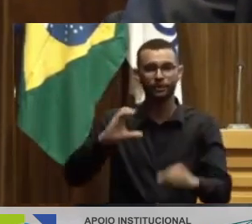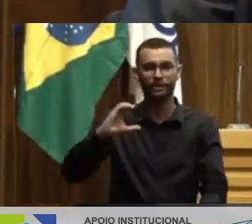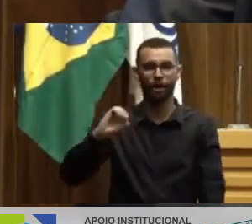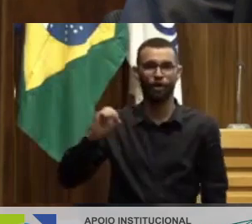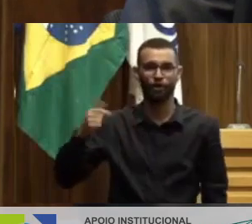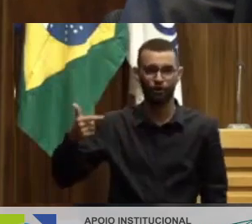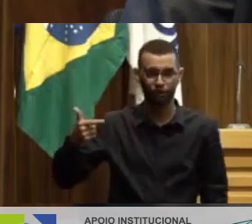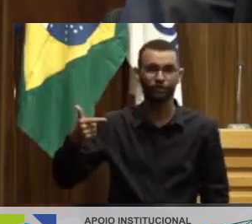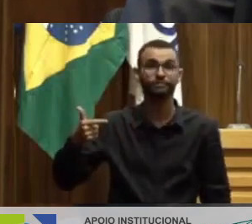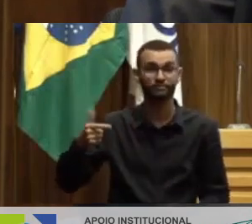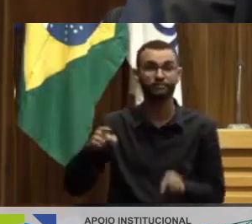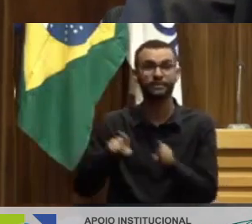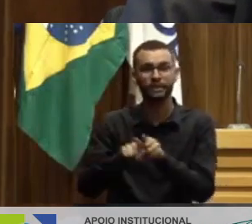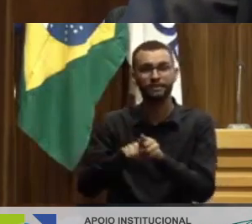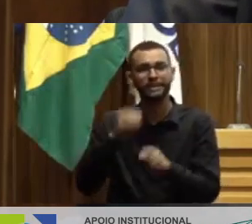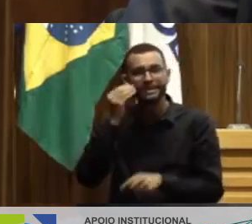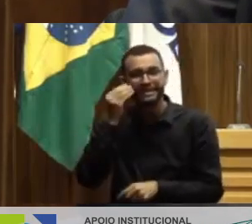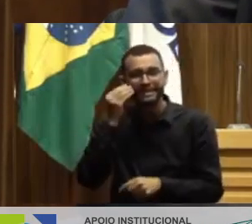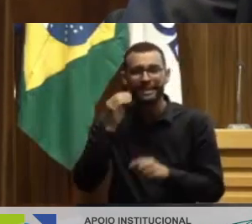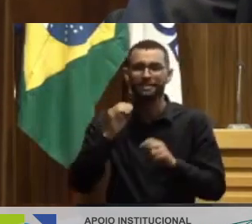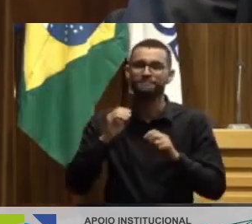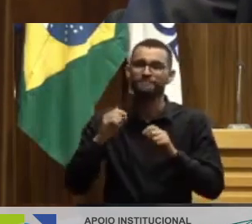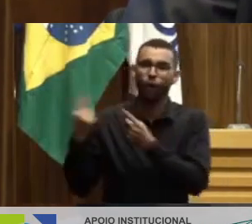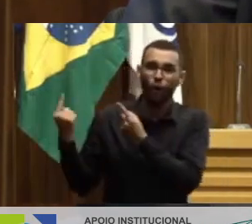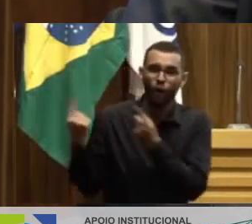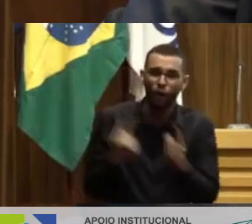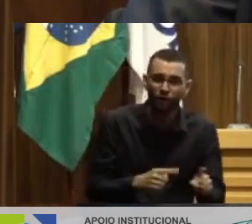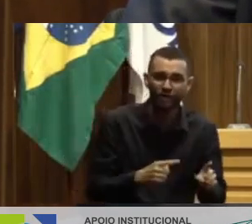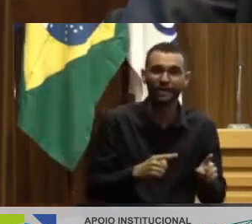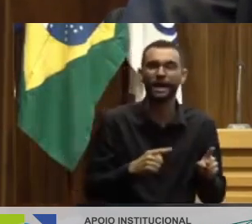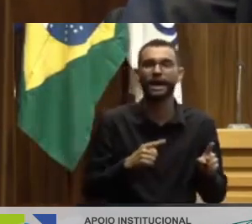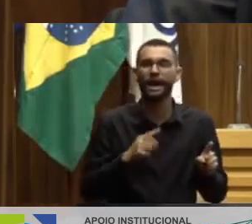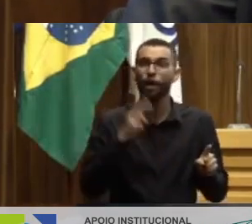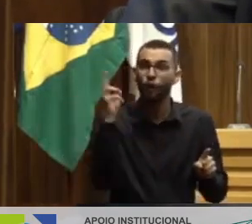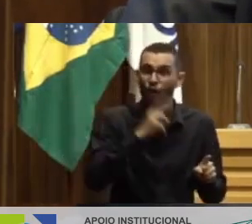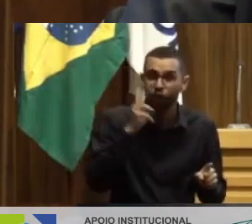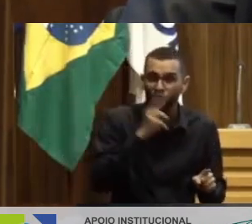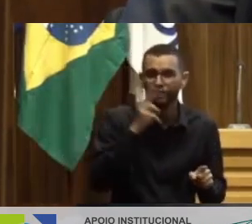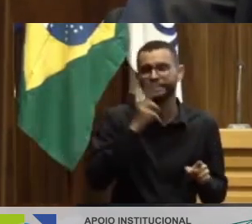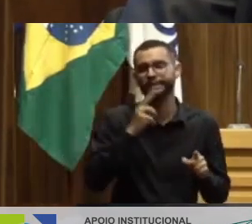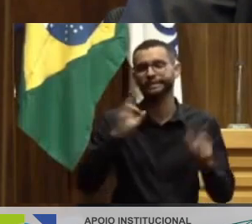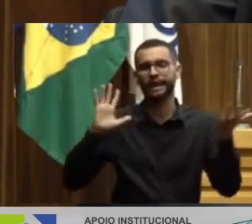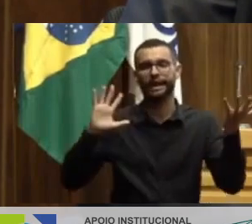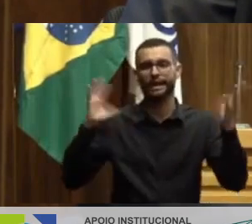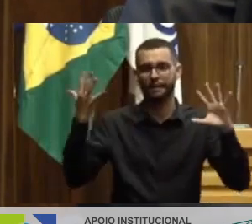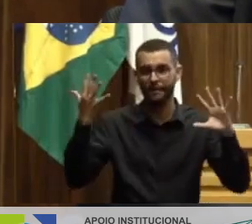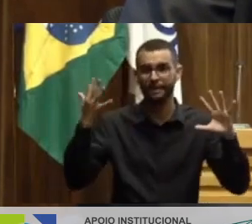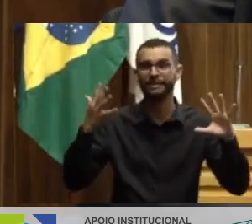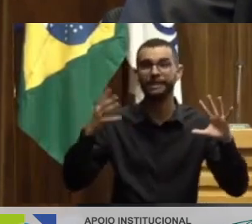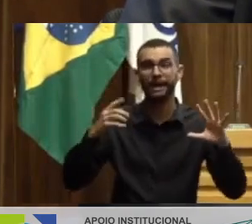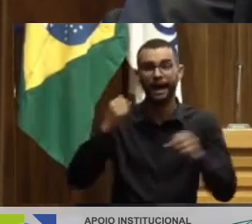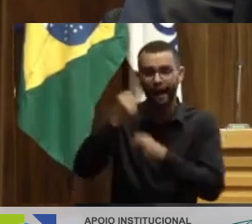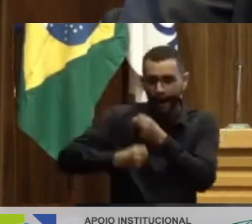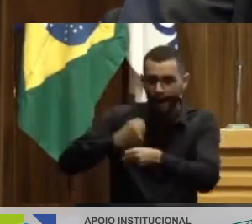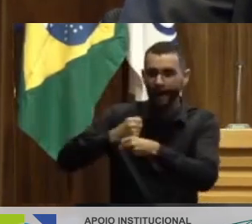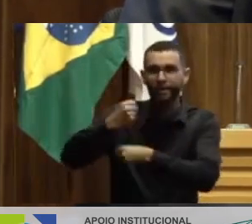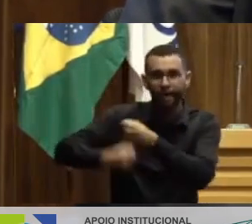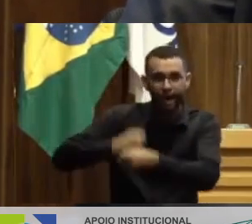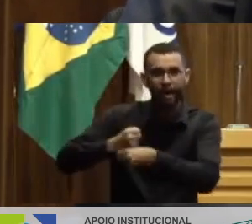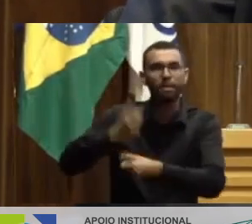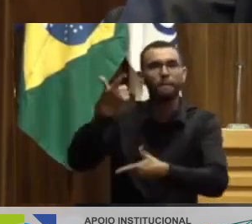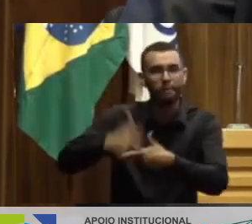efeito estufa e poder enfrentar a emergência climática que a cada dia, a cada semana, a cada ano está trazendo mais sequelas e